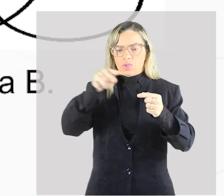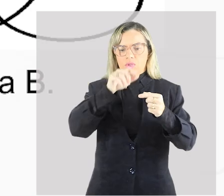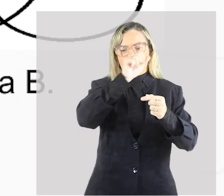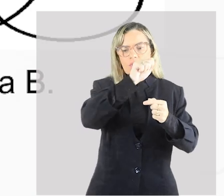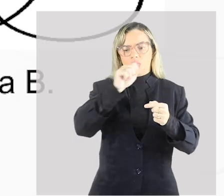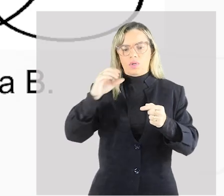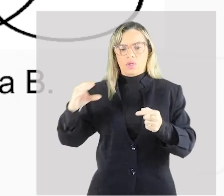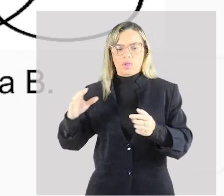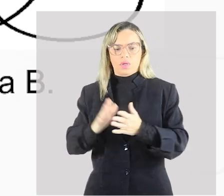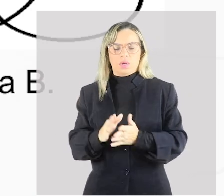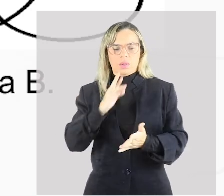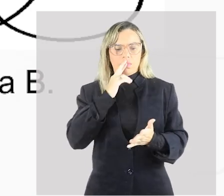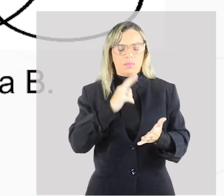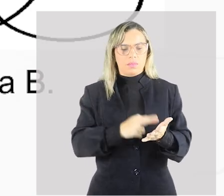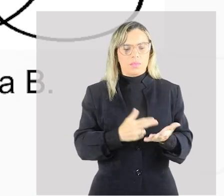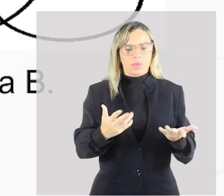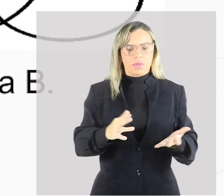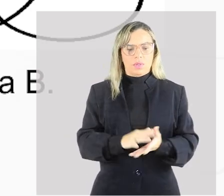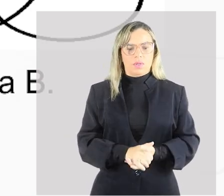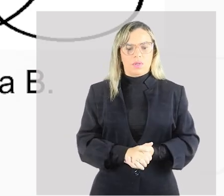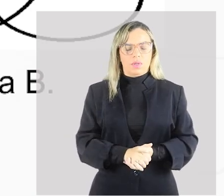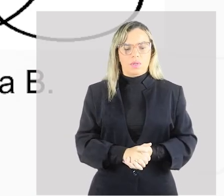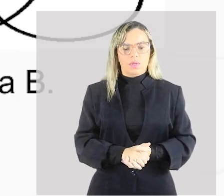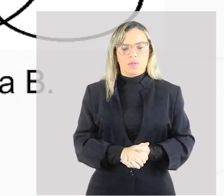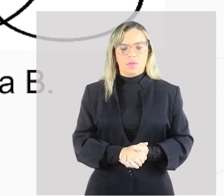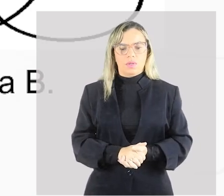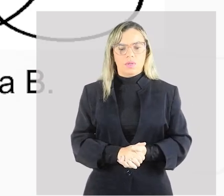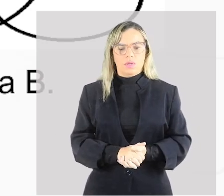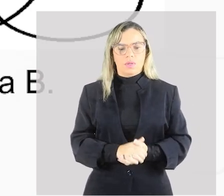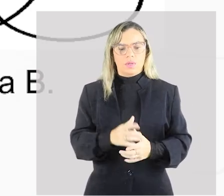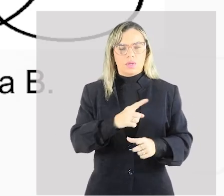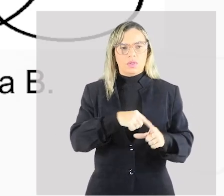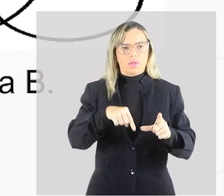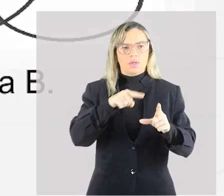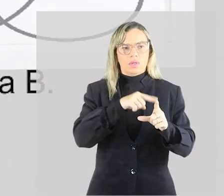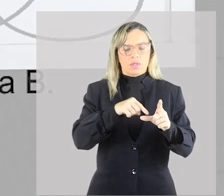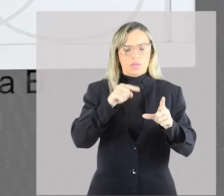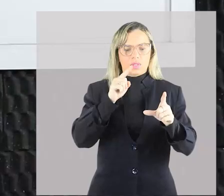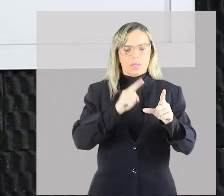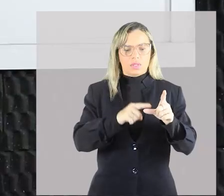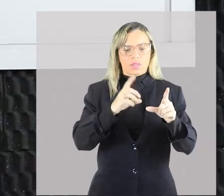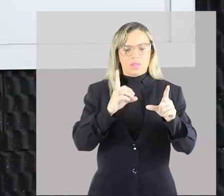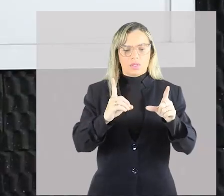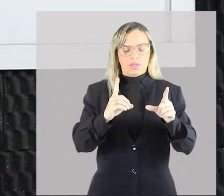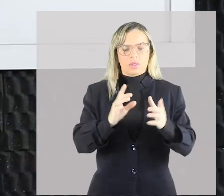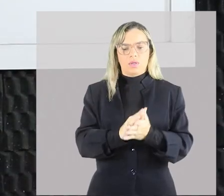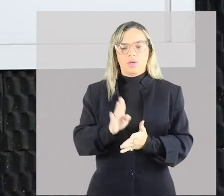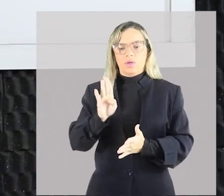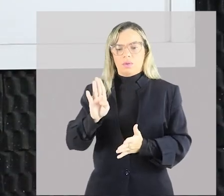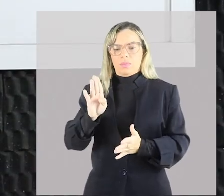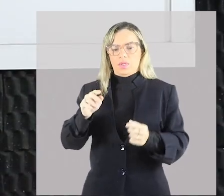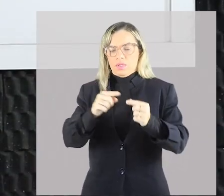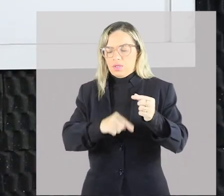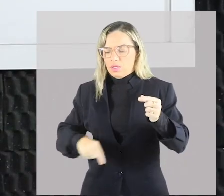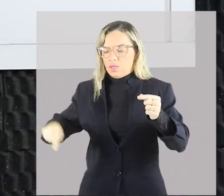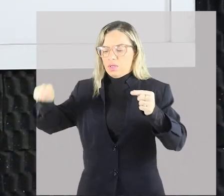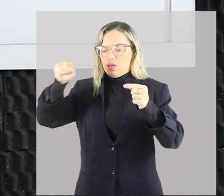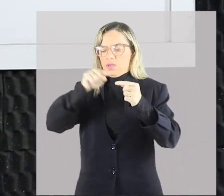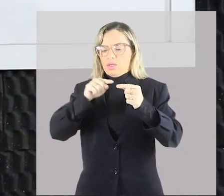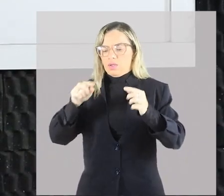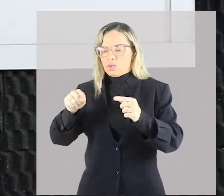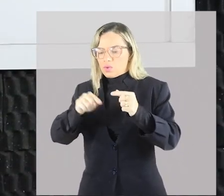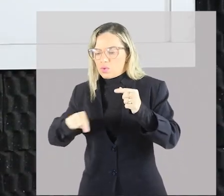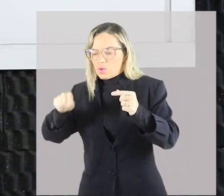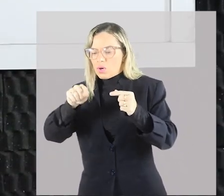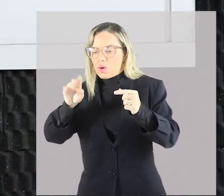A. Resposta correta, letra B. Ó. Perceba que todo o conjunto B, ao contrário do que acontece com C, todo ele está